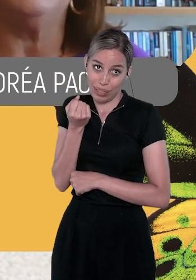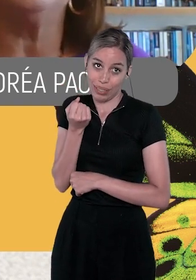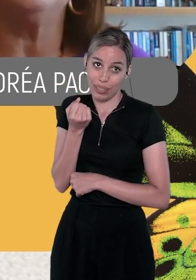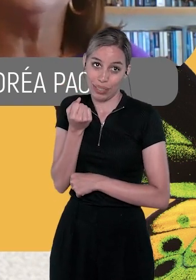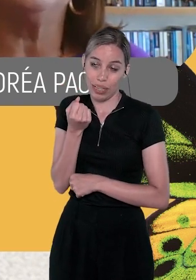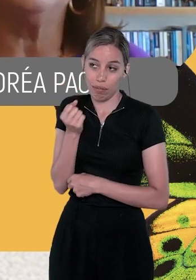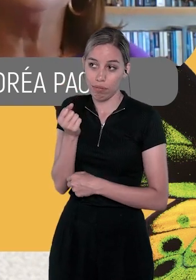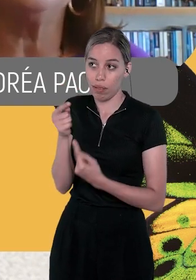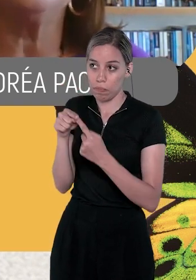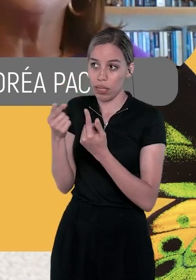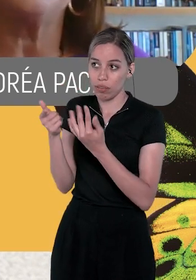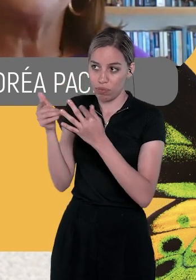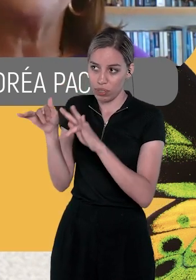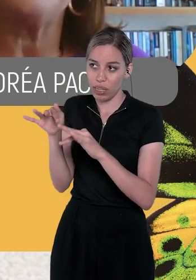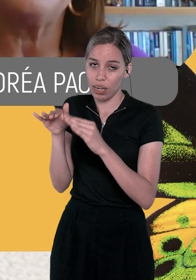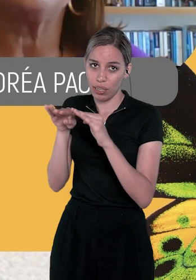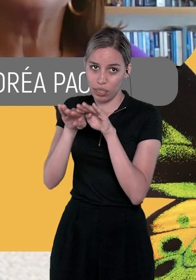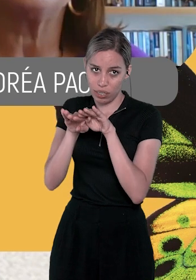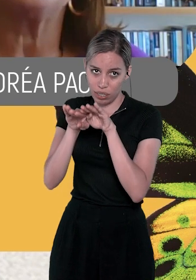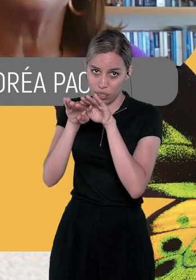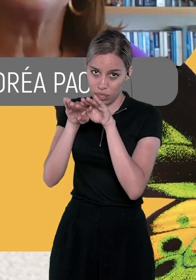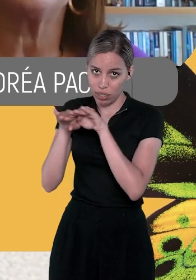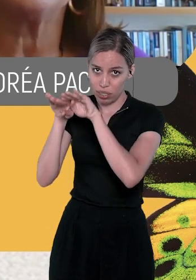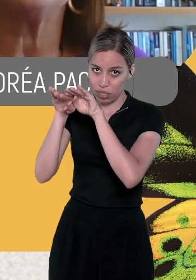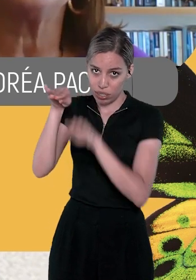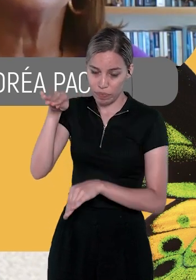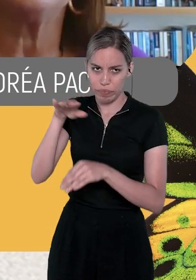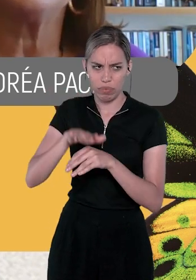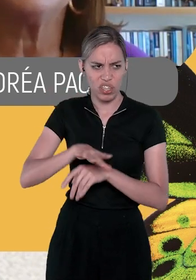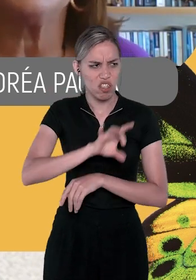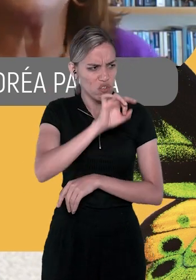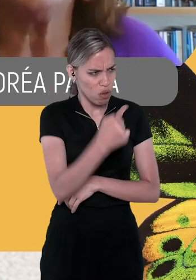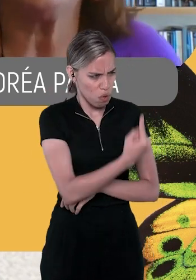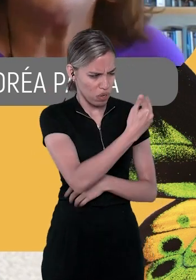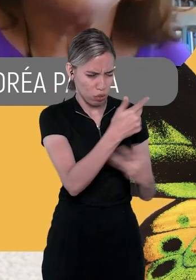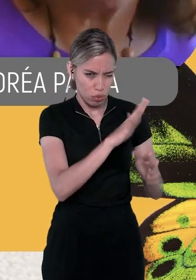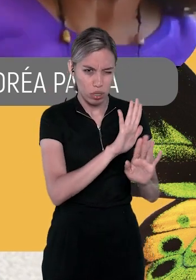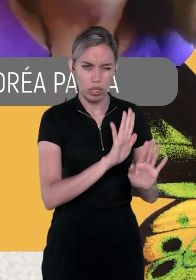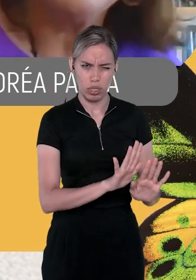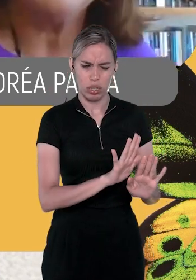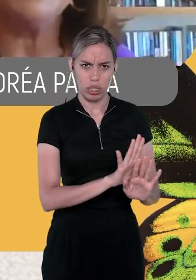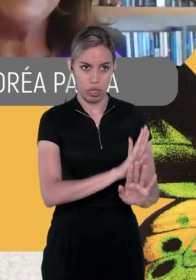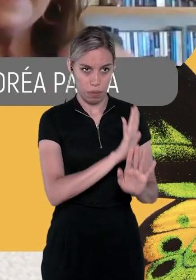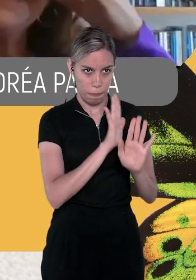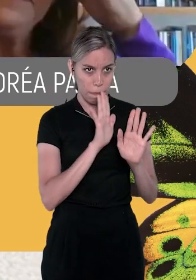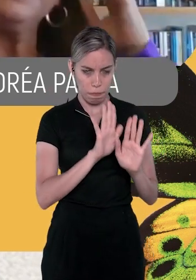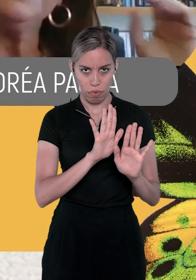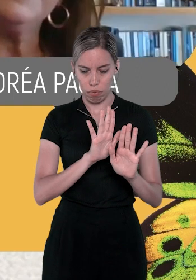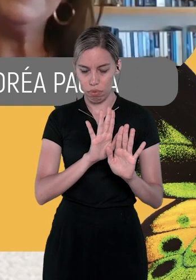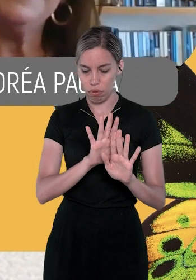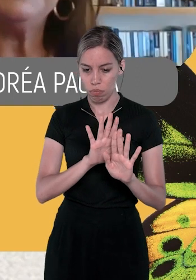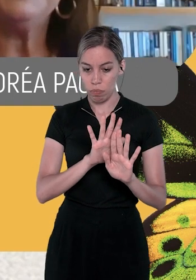desigualdade. André, você Mas, também... André, só uma questão com a André aqui, Afonso, por favor.